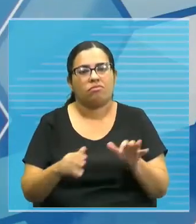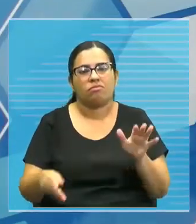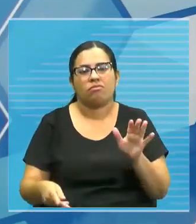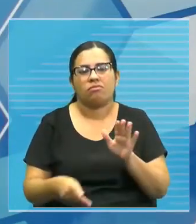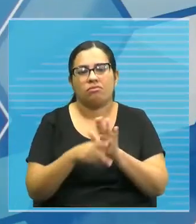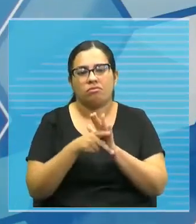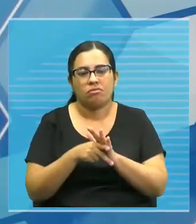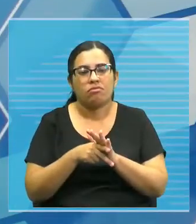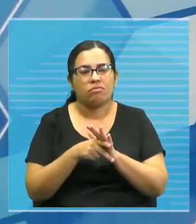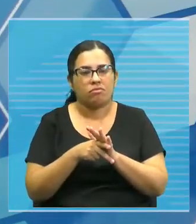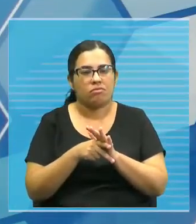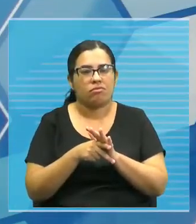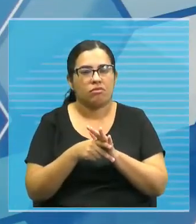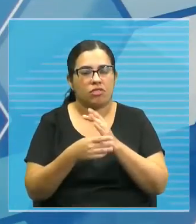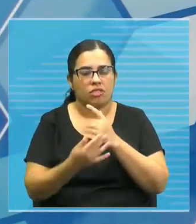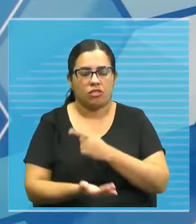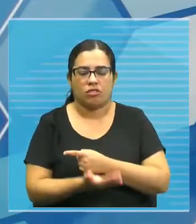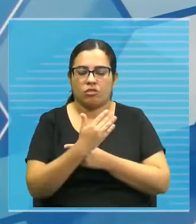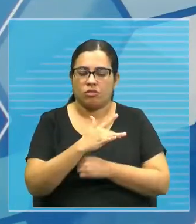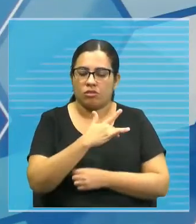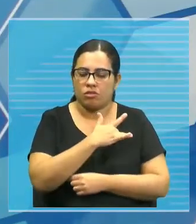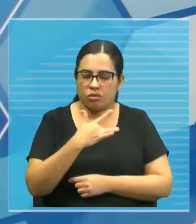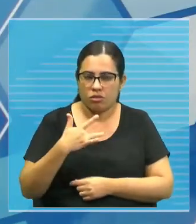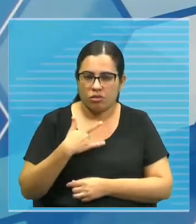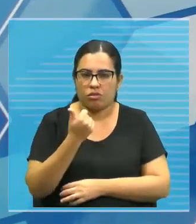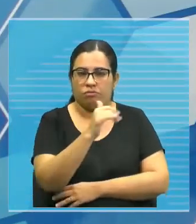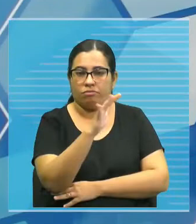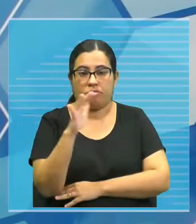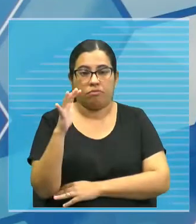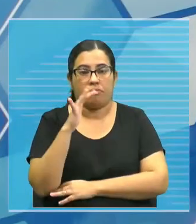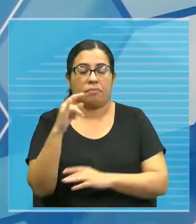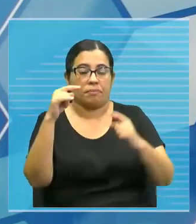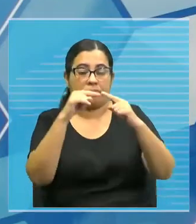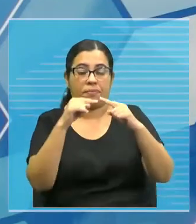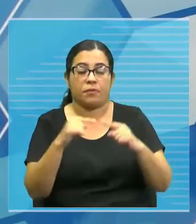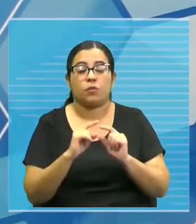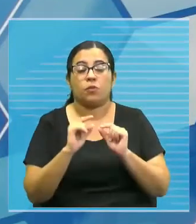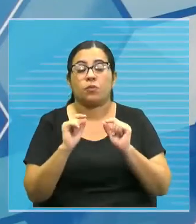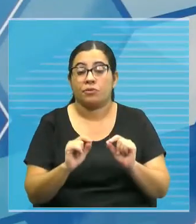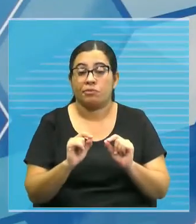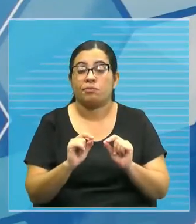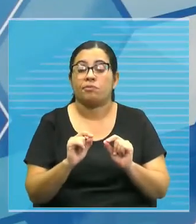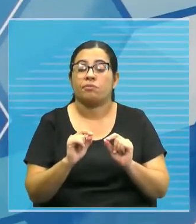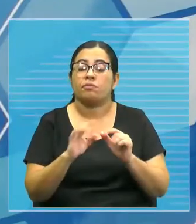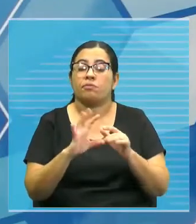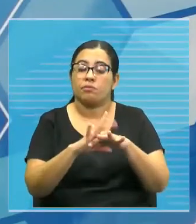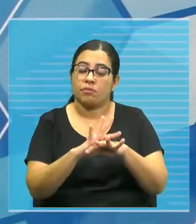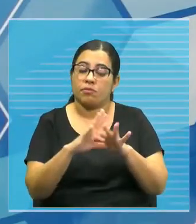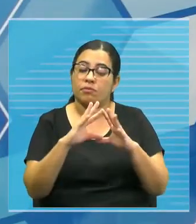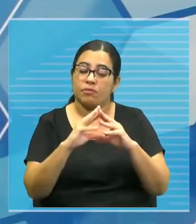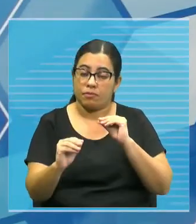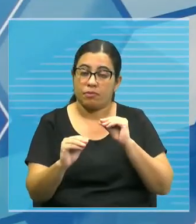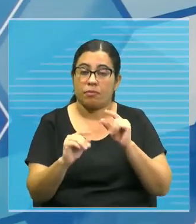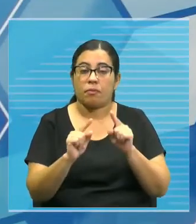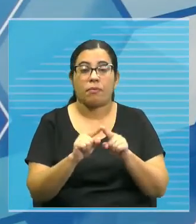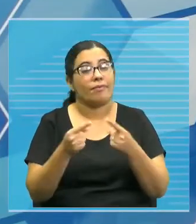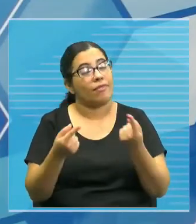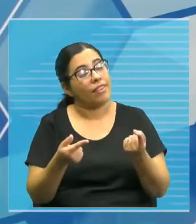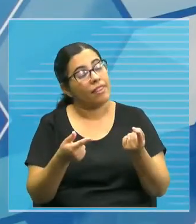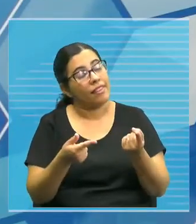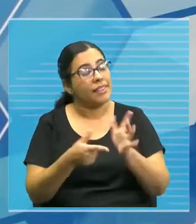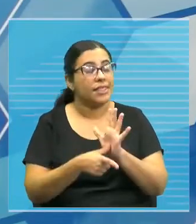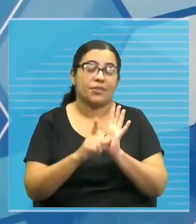Saúde ambiental, tratando da parte de doenças, né? Mas, antes disso, como